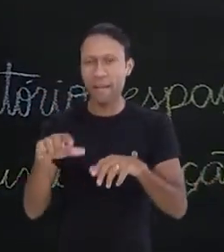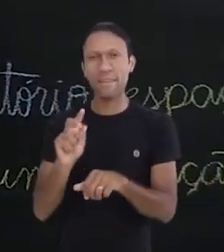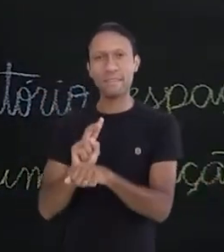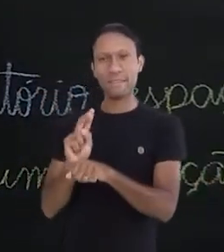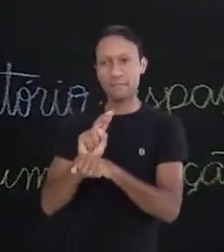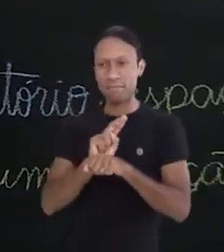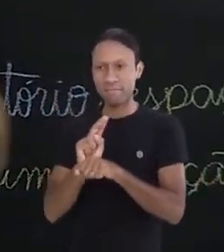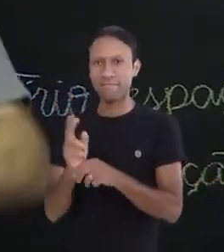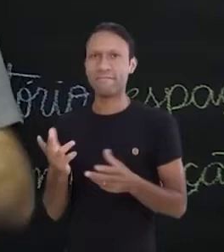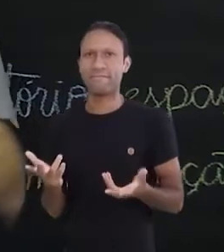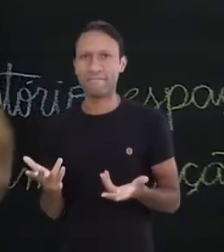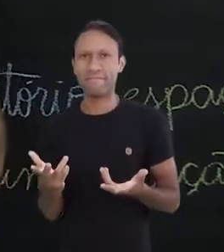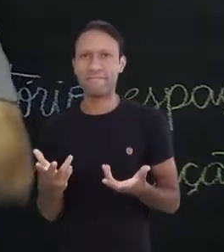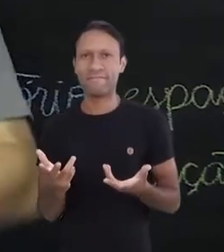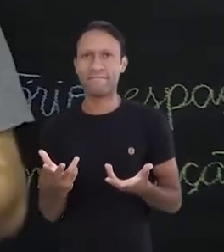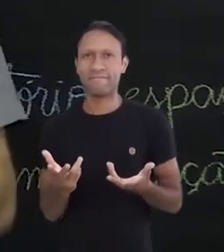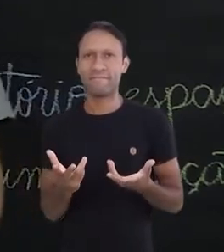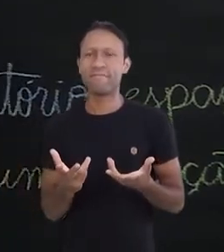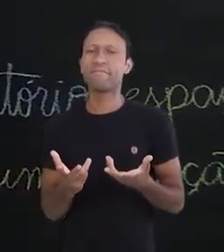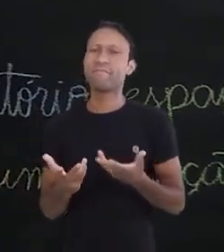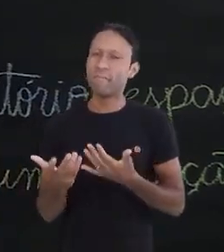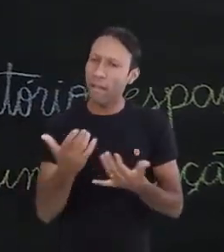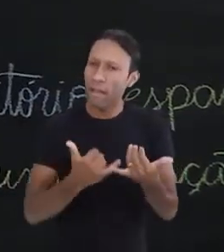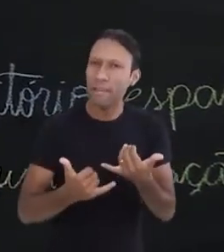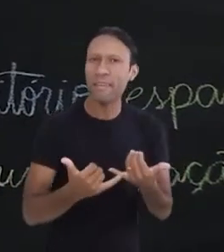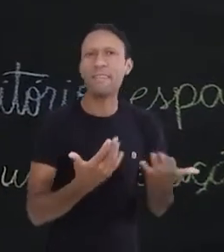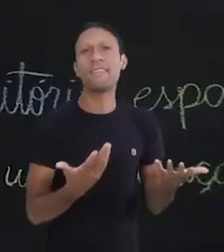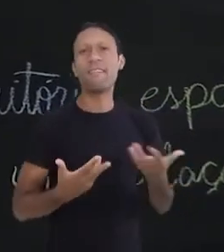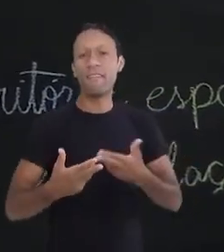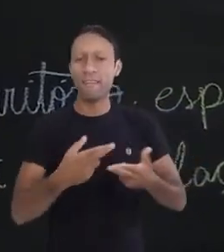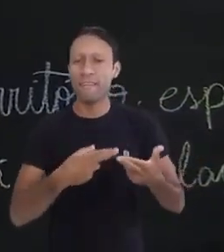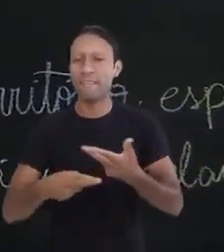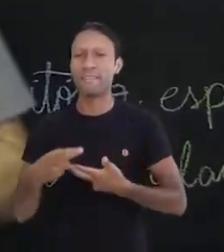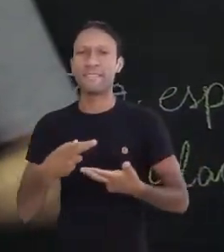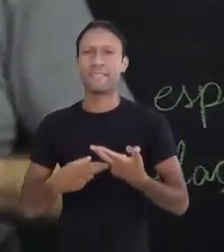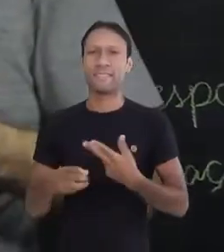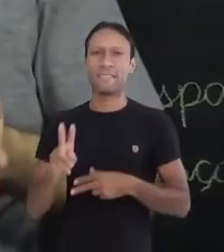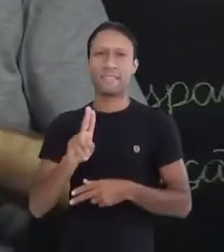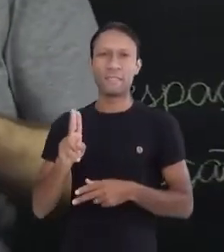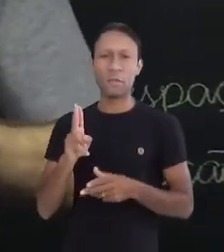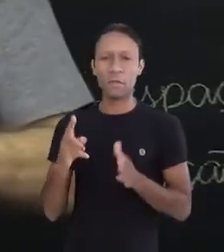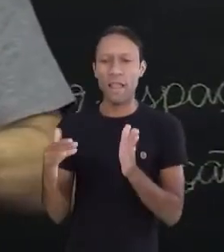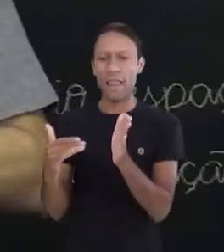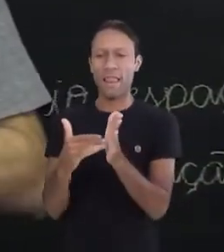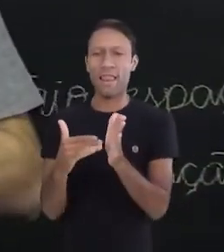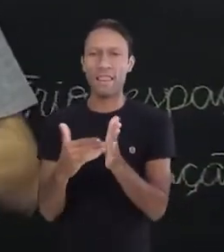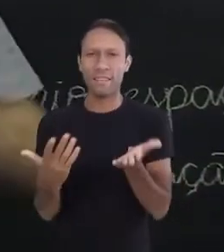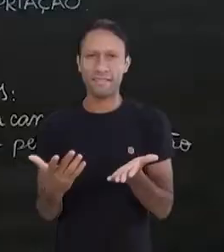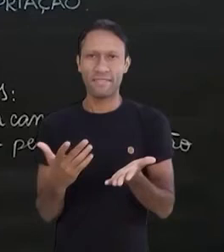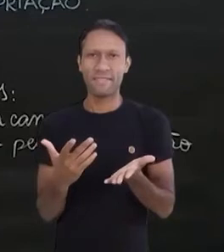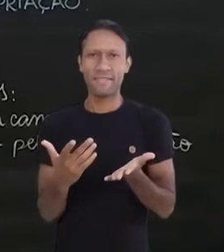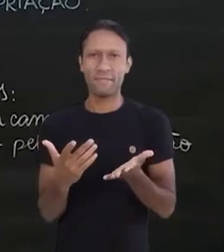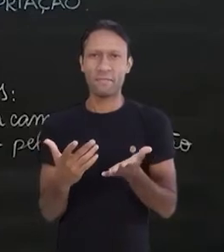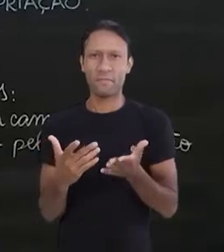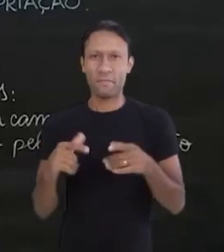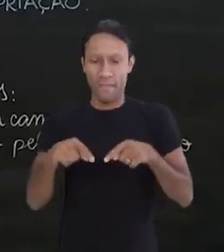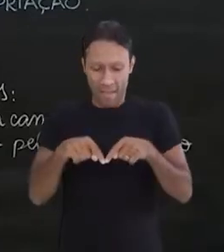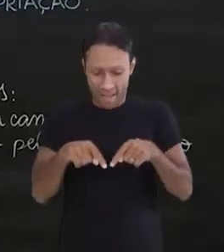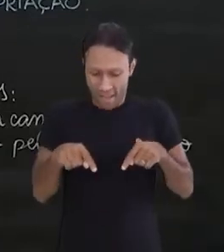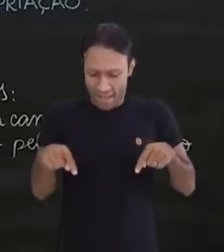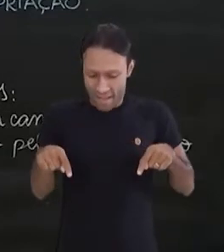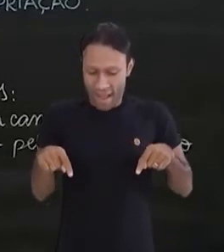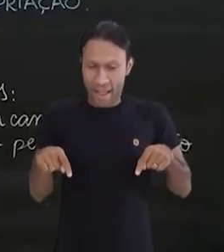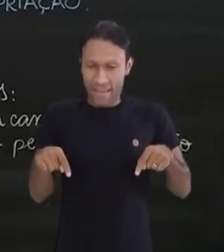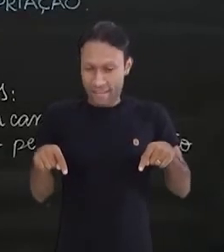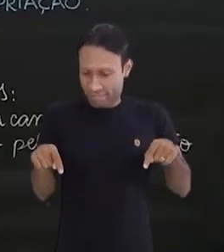meta. O esporte é uma relação geopolítica, é uma relação de uso de limites e fronteiras. A linha das laterais, a